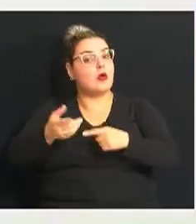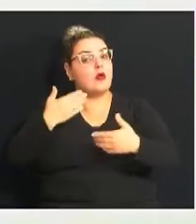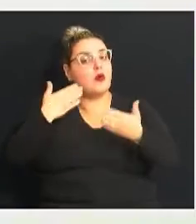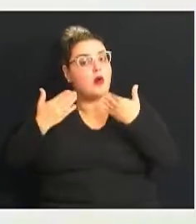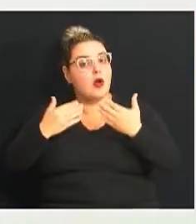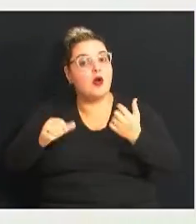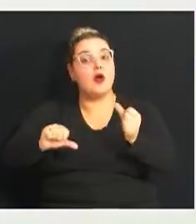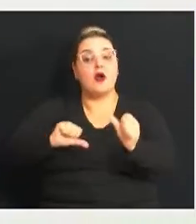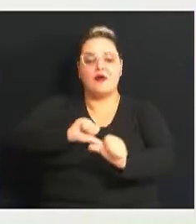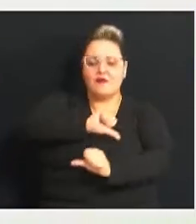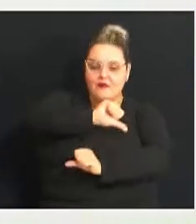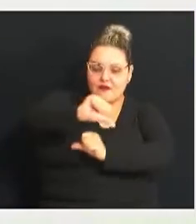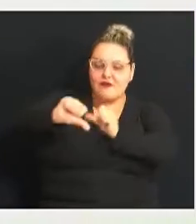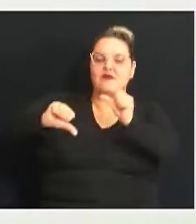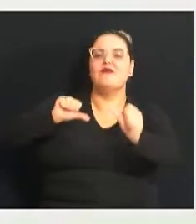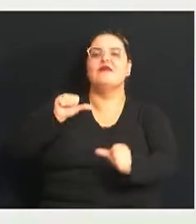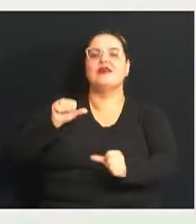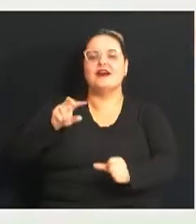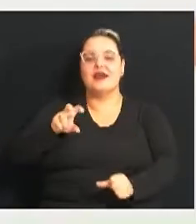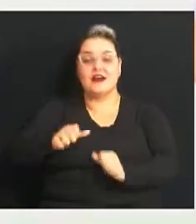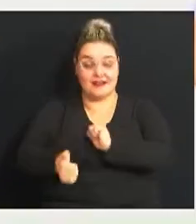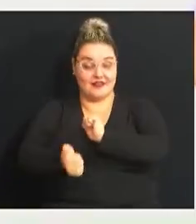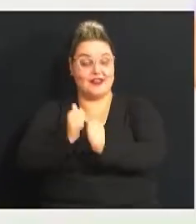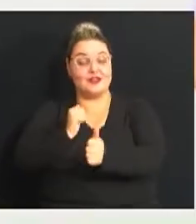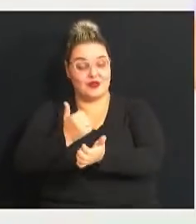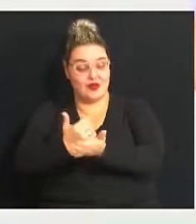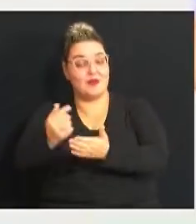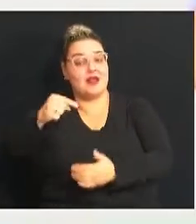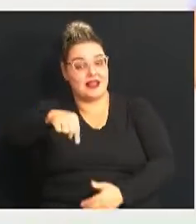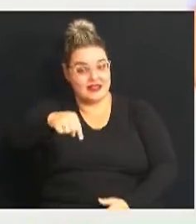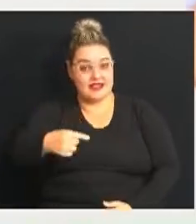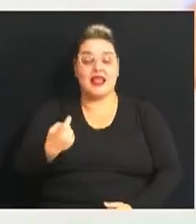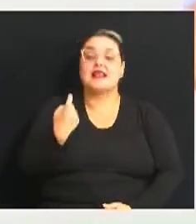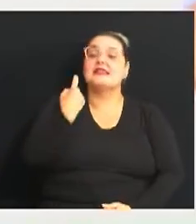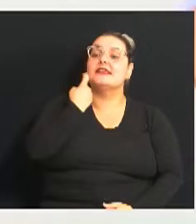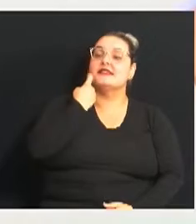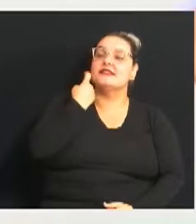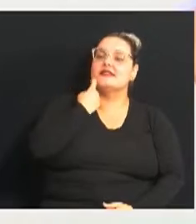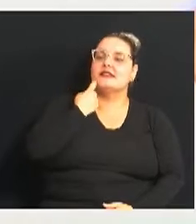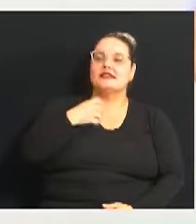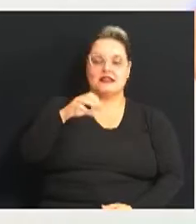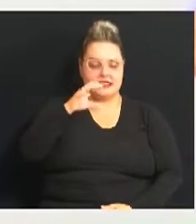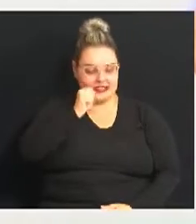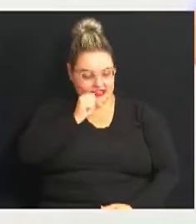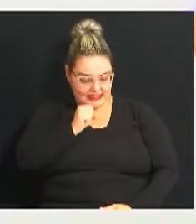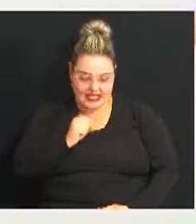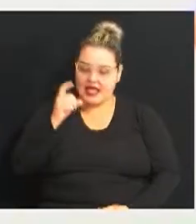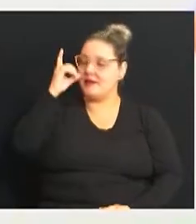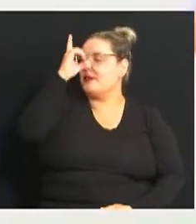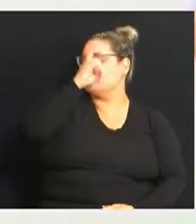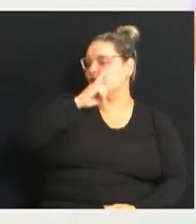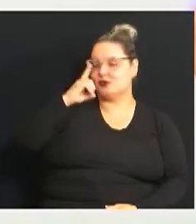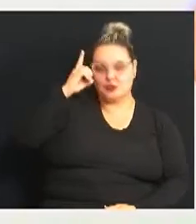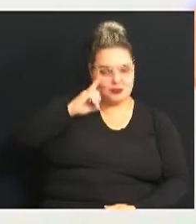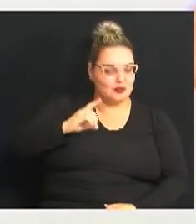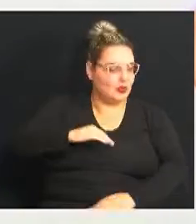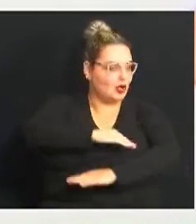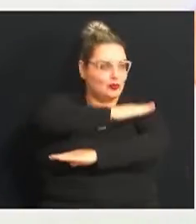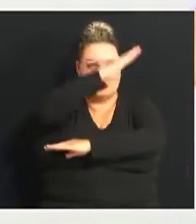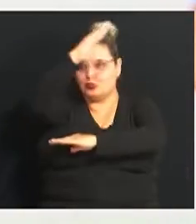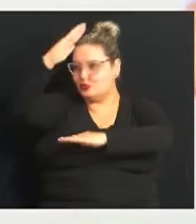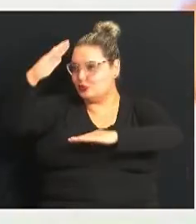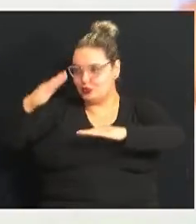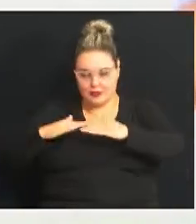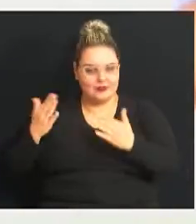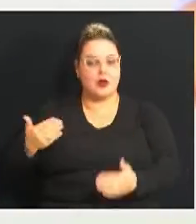virada esportiva, que começa nessa sexta-feira, tem sábado, tem domingo, o dia todo, com mais